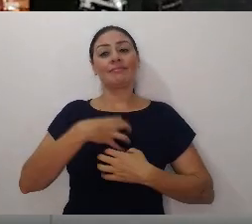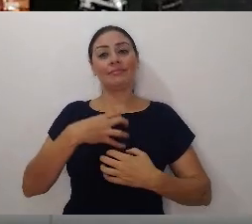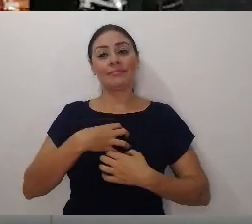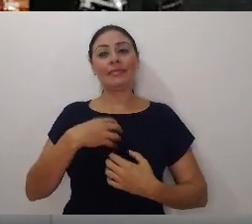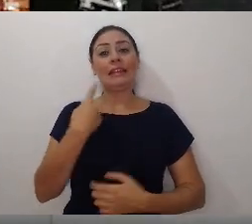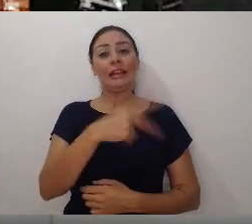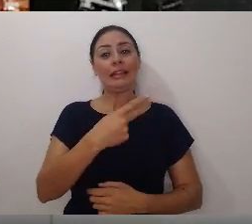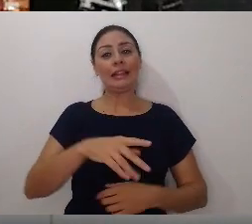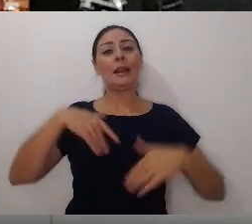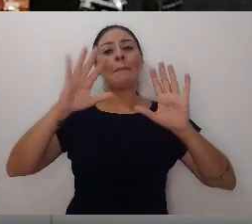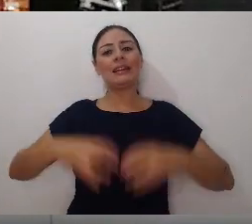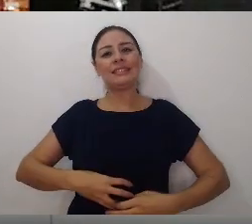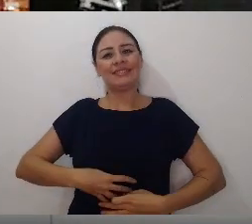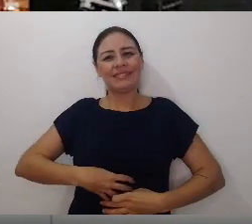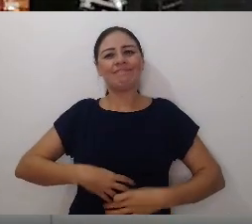Então,